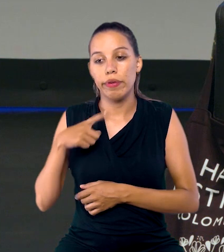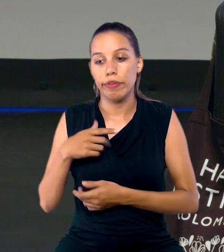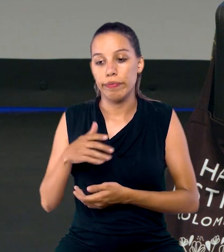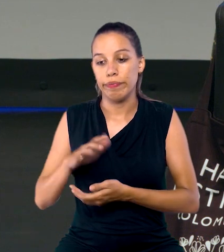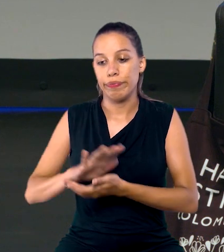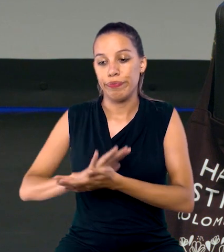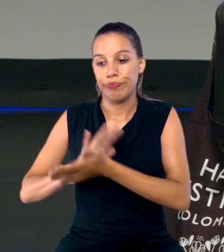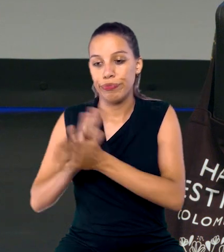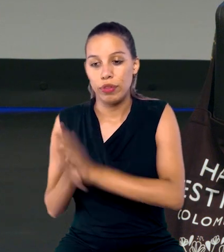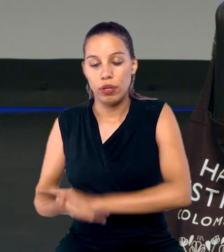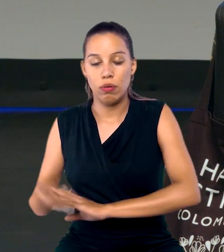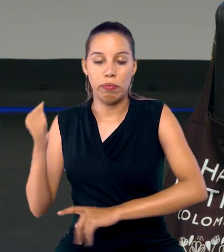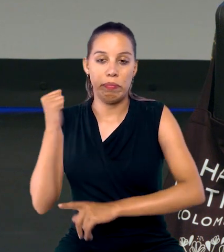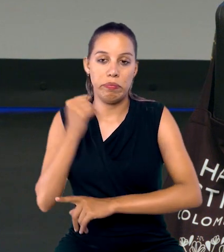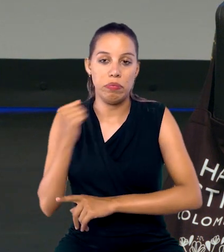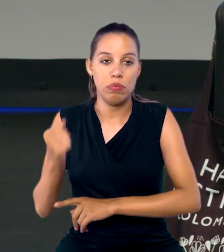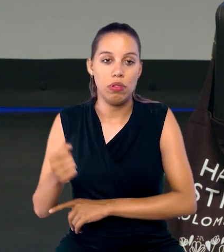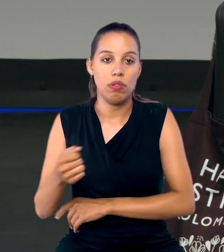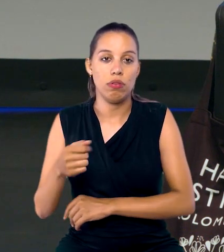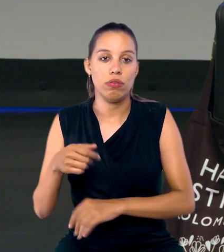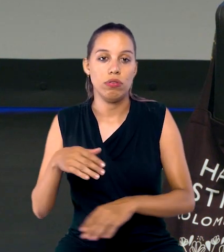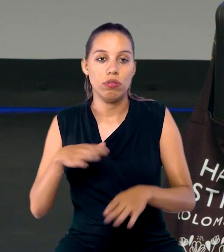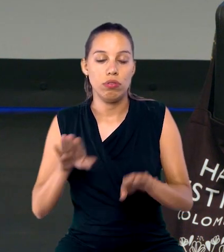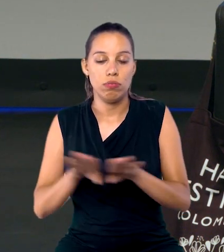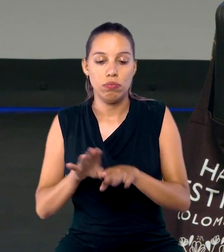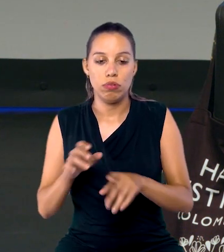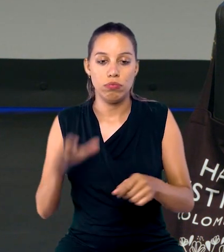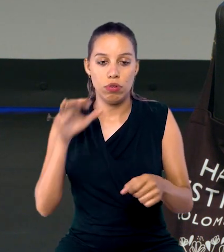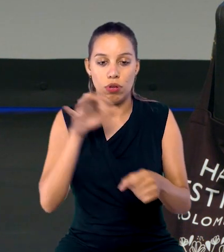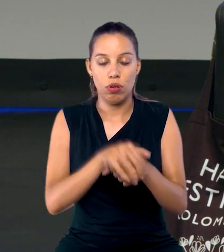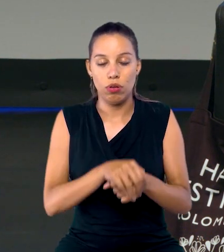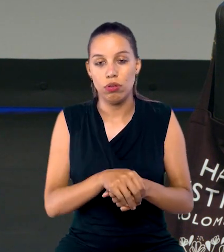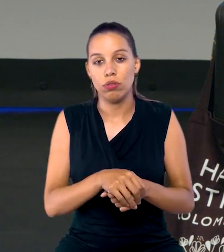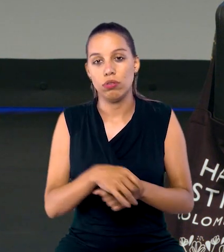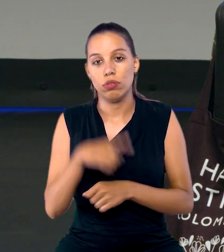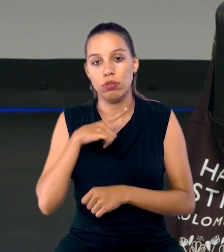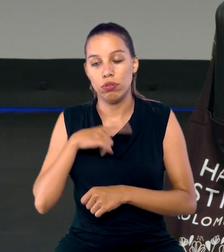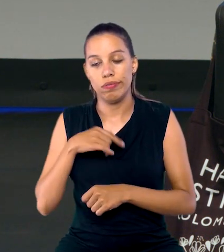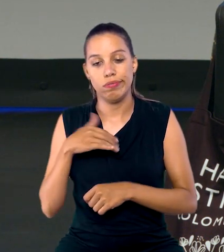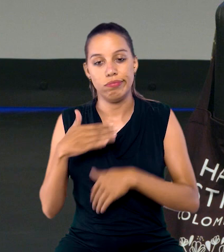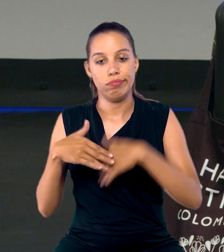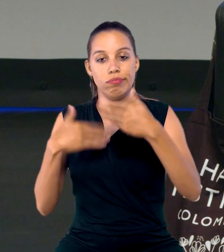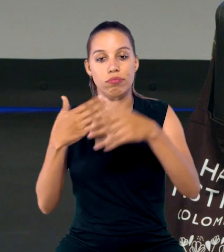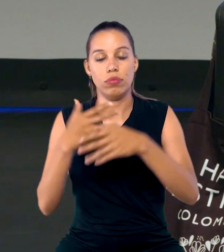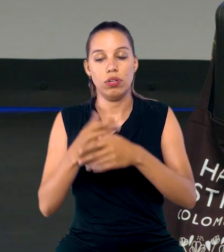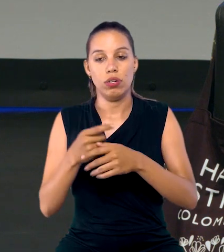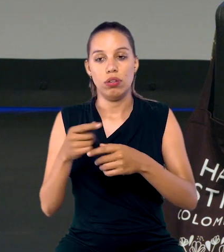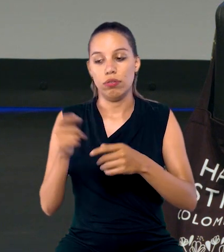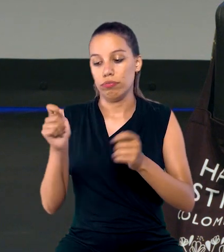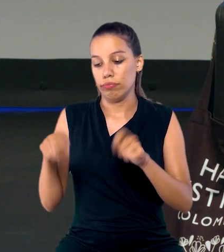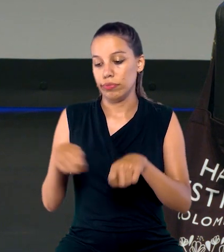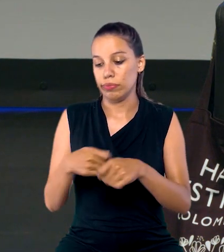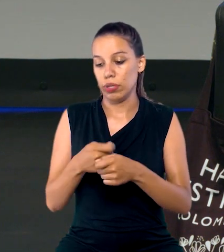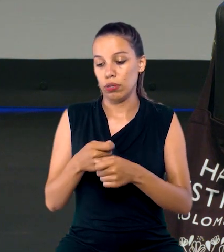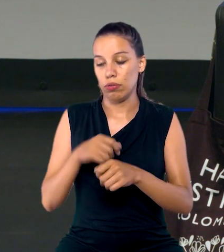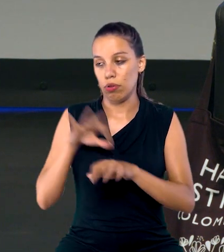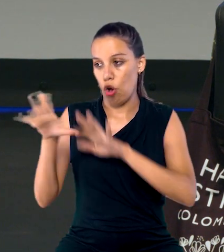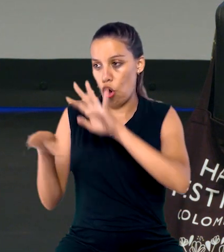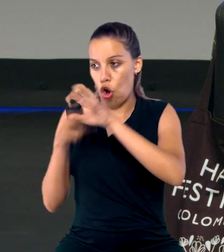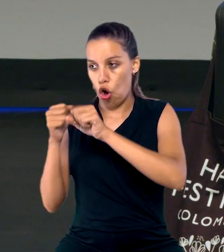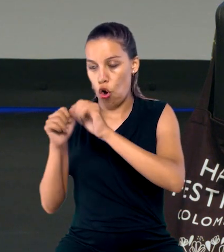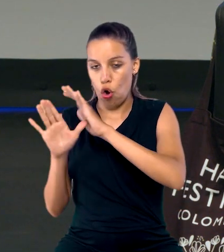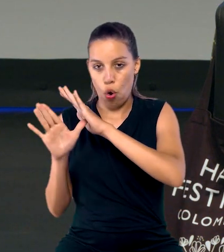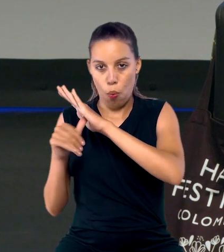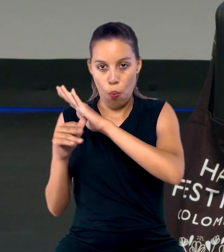do racismo, do processo colonial, né? Então, redistribuir aquilo que foi roubado é